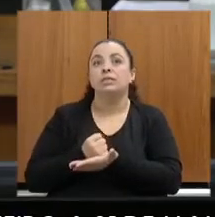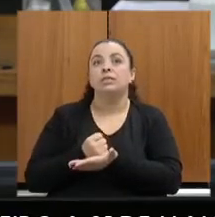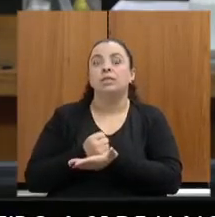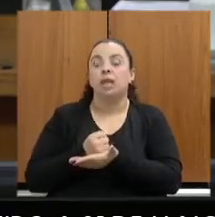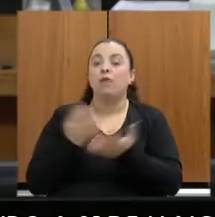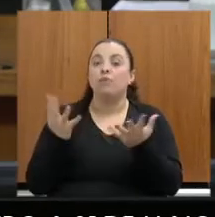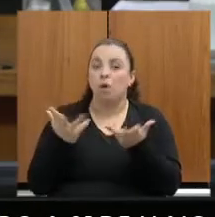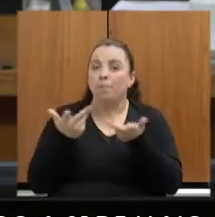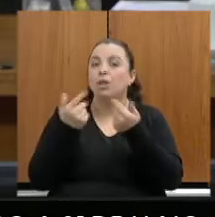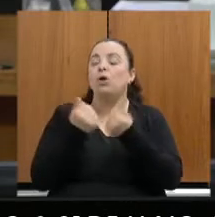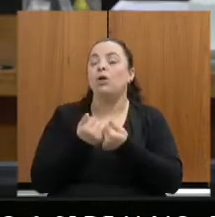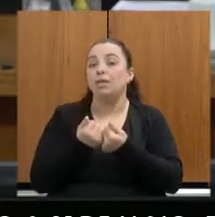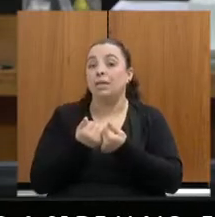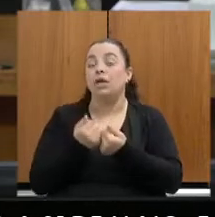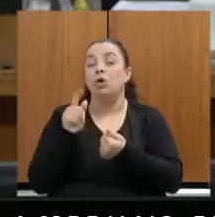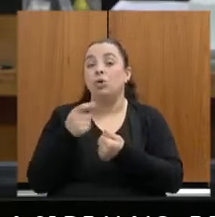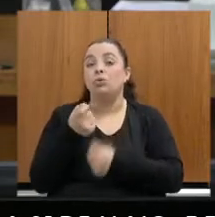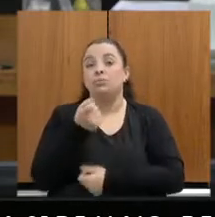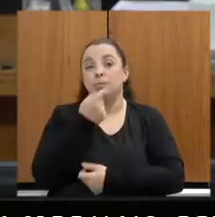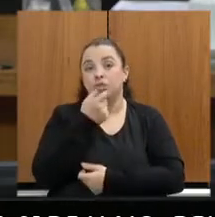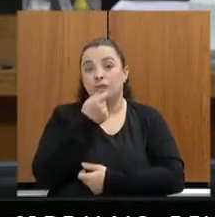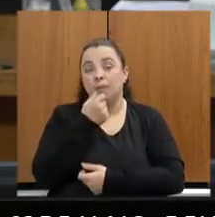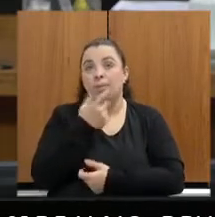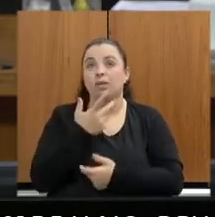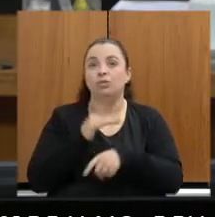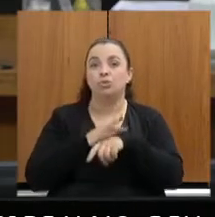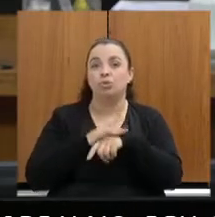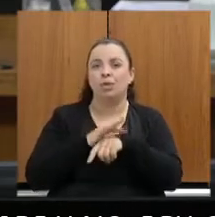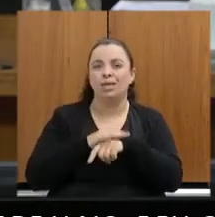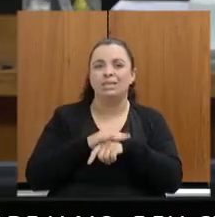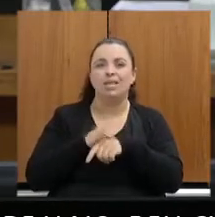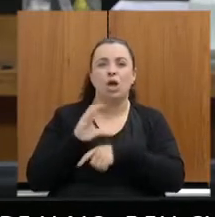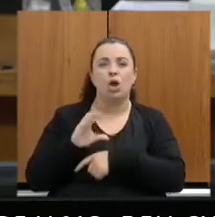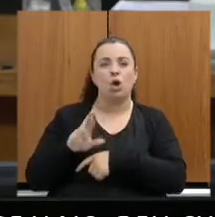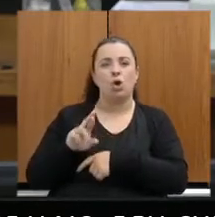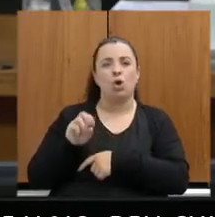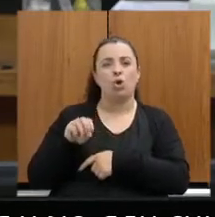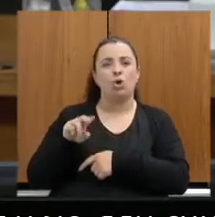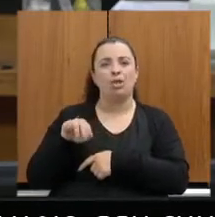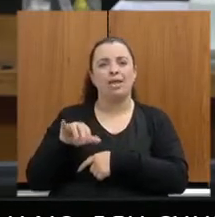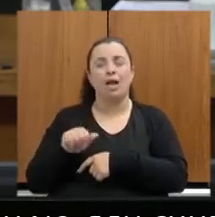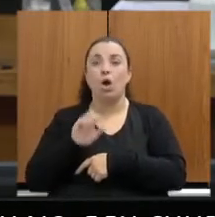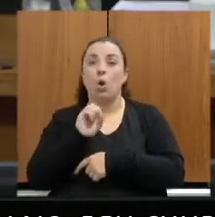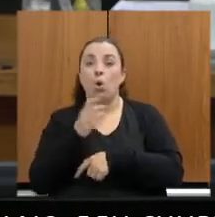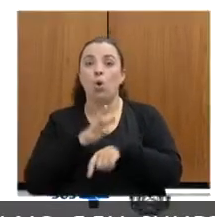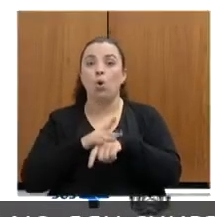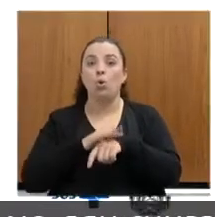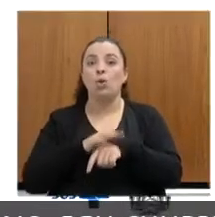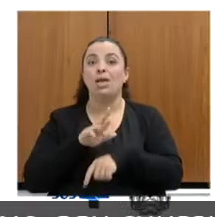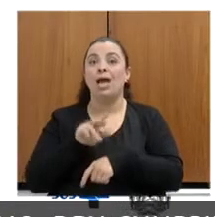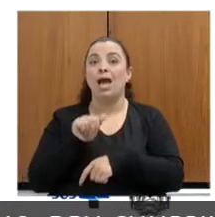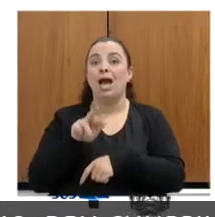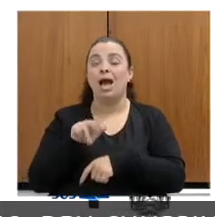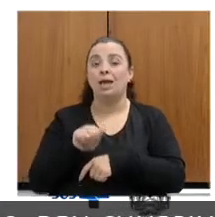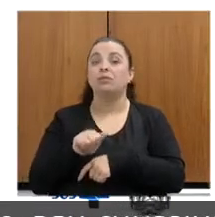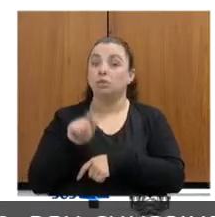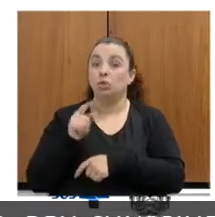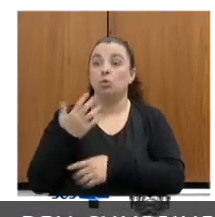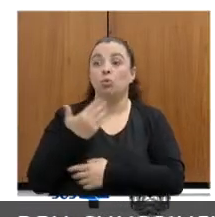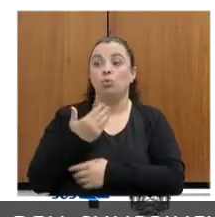farmacêutico dos medicamentos de doenças crônicas ou doenças raras que o Estado faz a distribuição